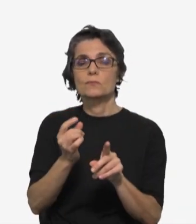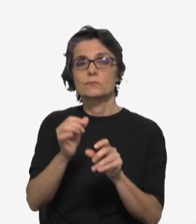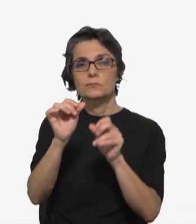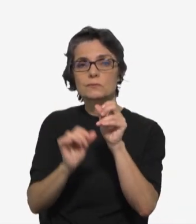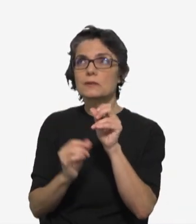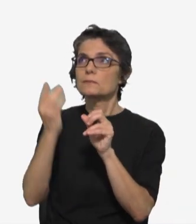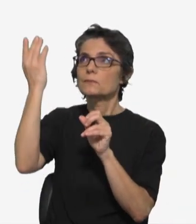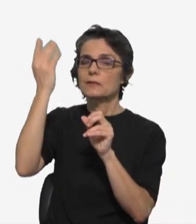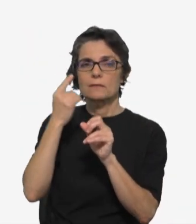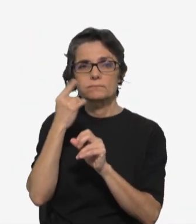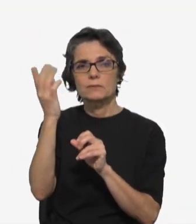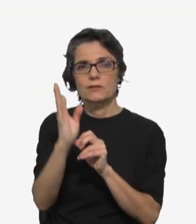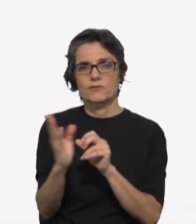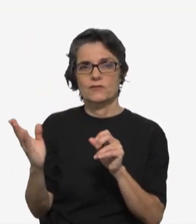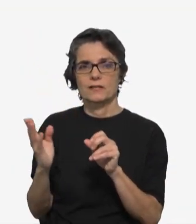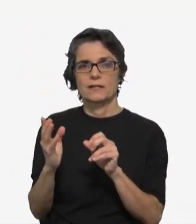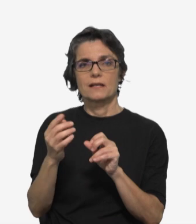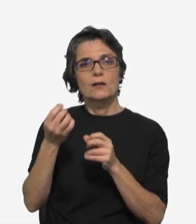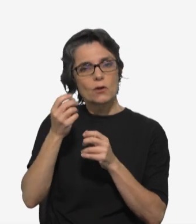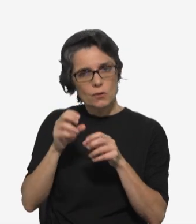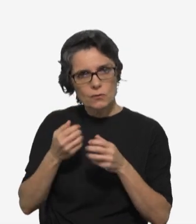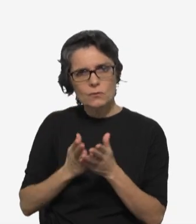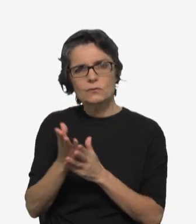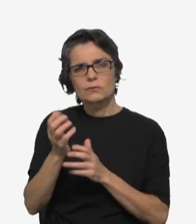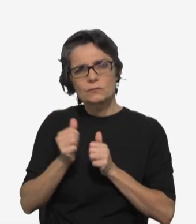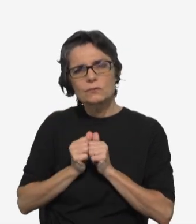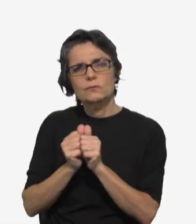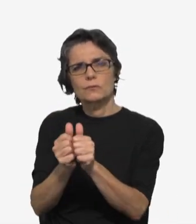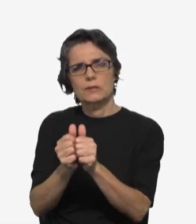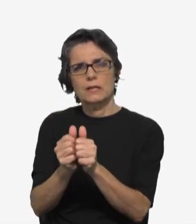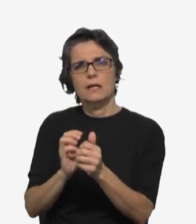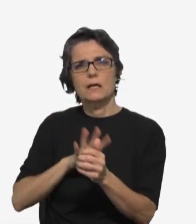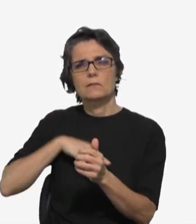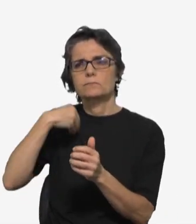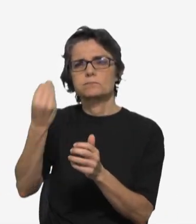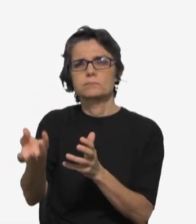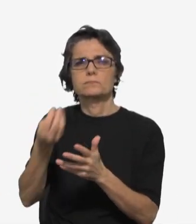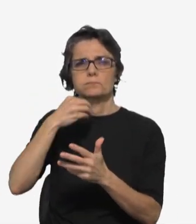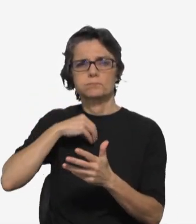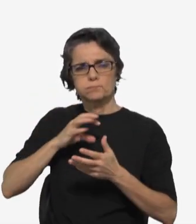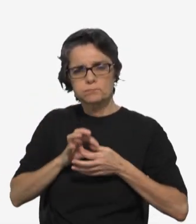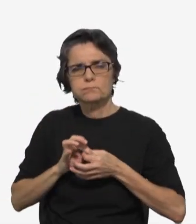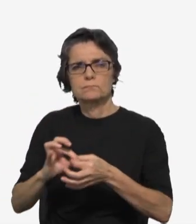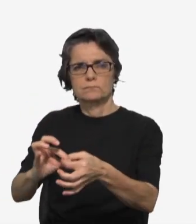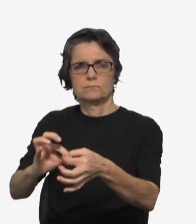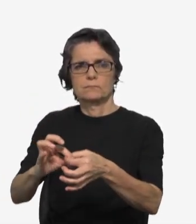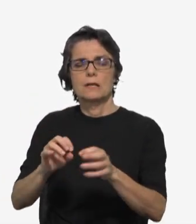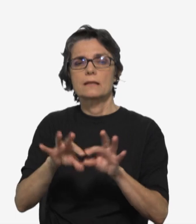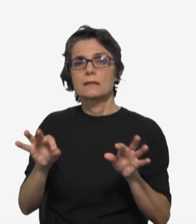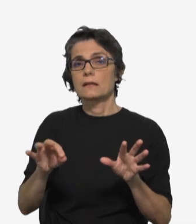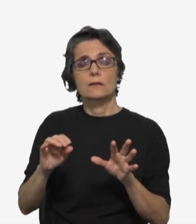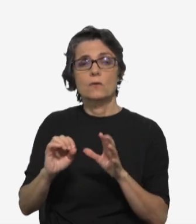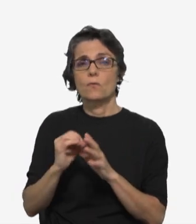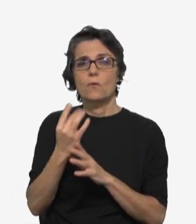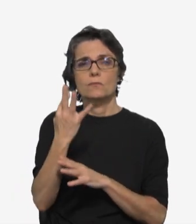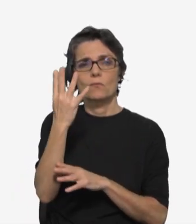vos anunciei. Permanecei em mim, e eu permanecerei em vós. Como o ramo não pode dar fruto